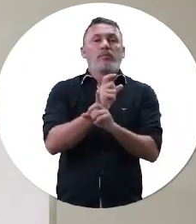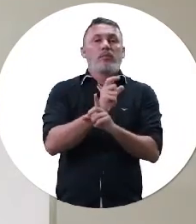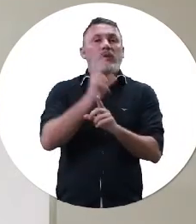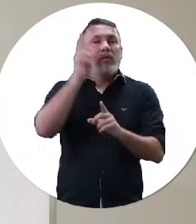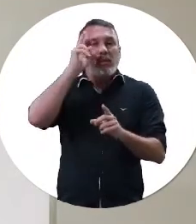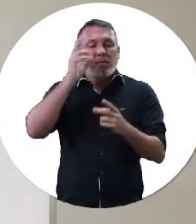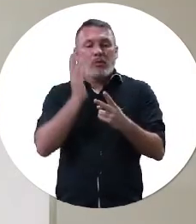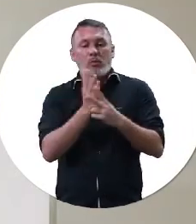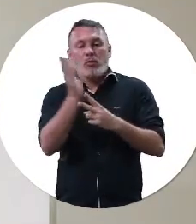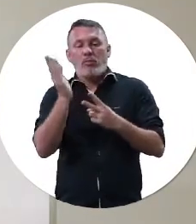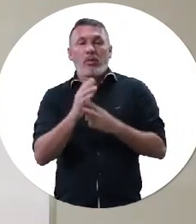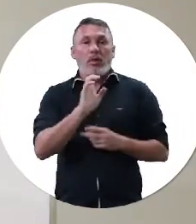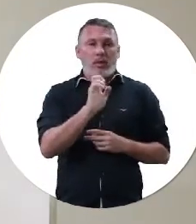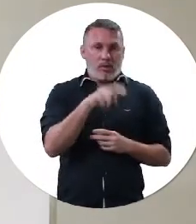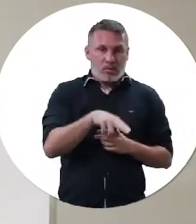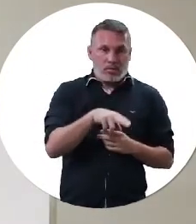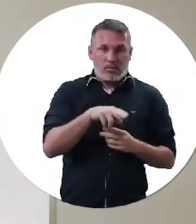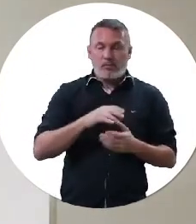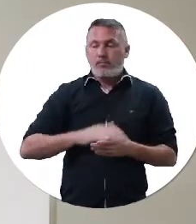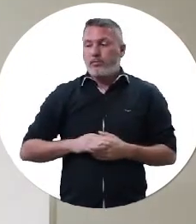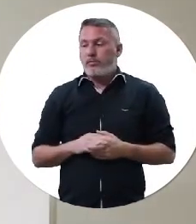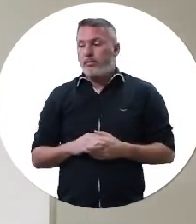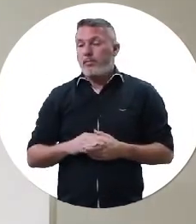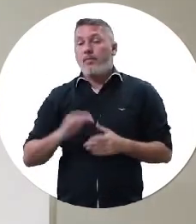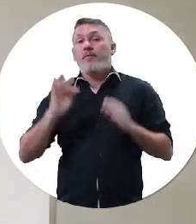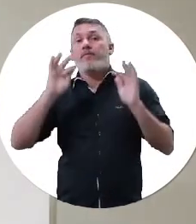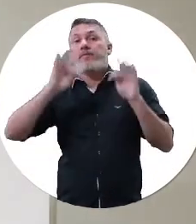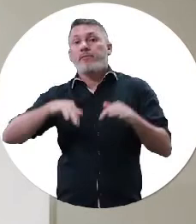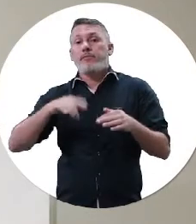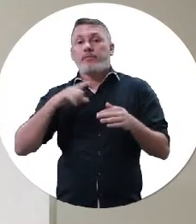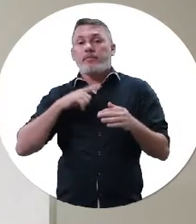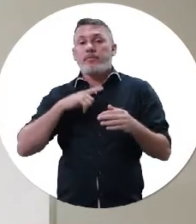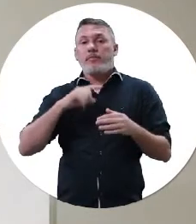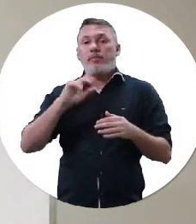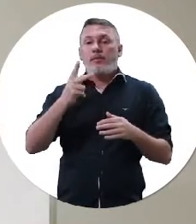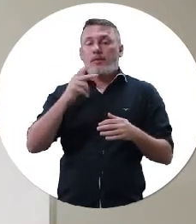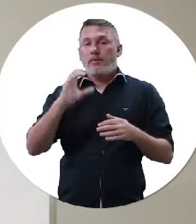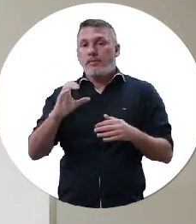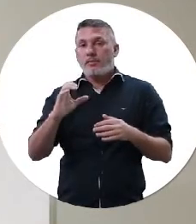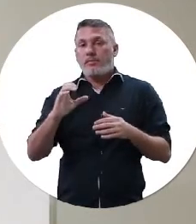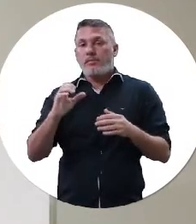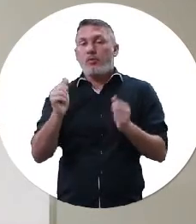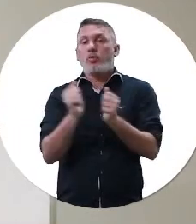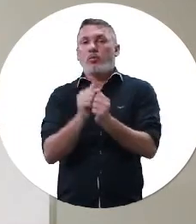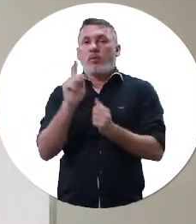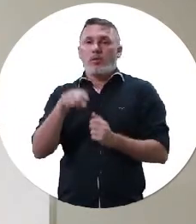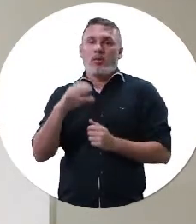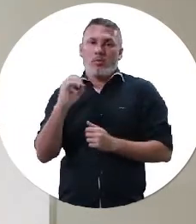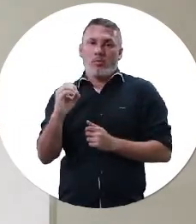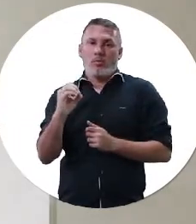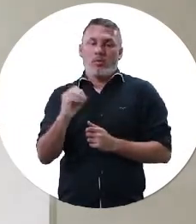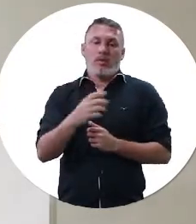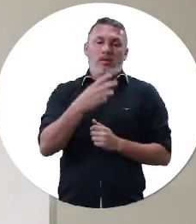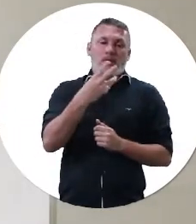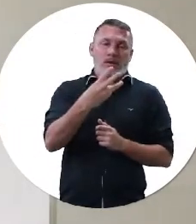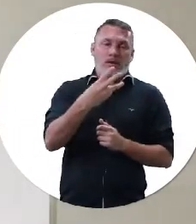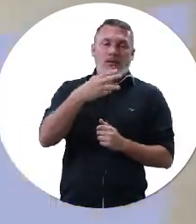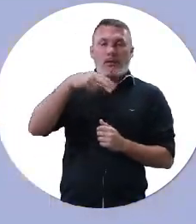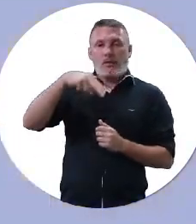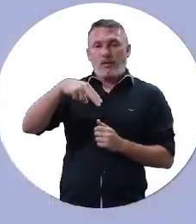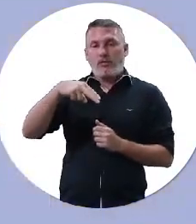Terminação de hidrocarboneto, O. 3 nitro, pente 1, N.